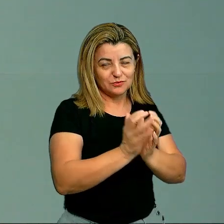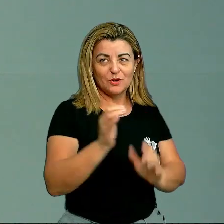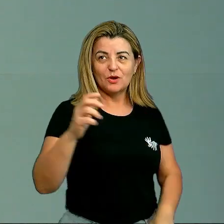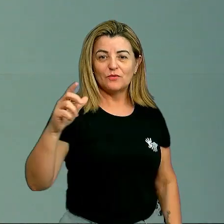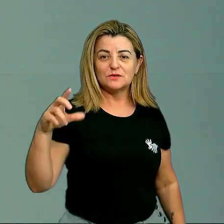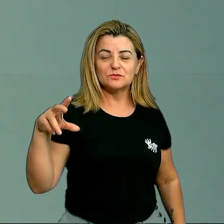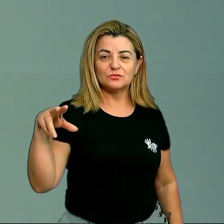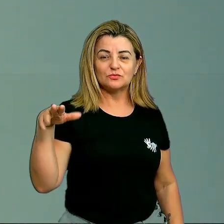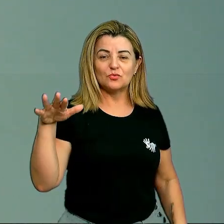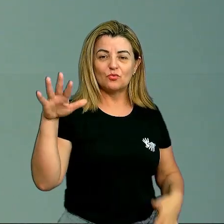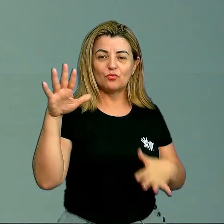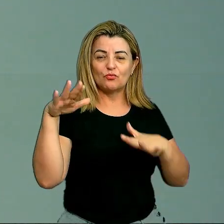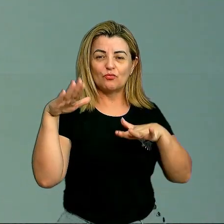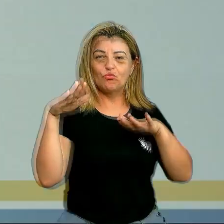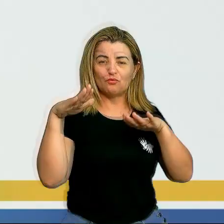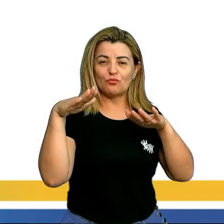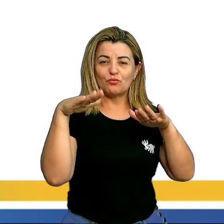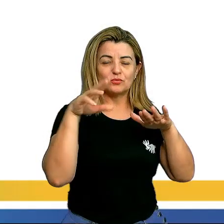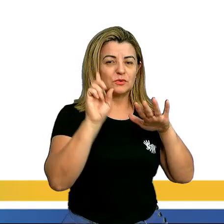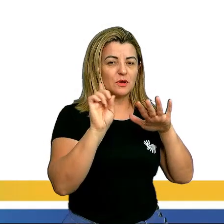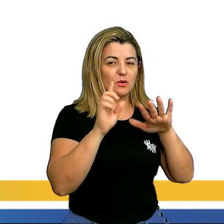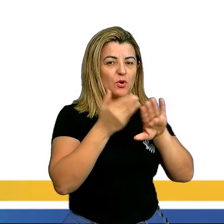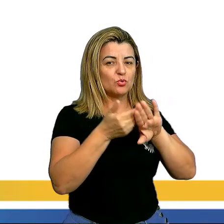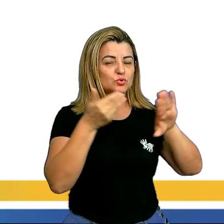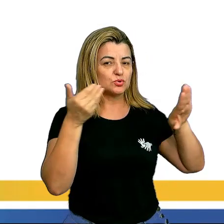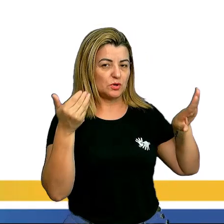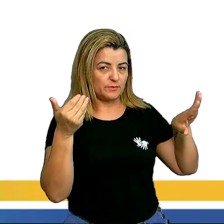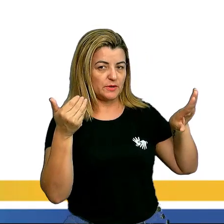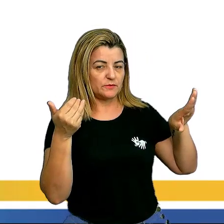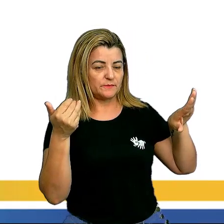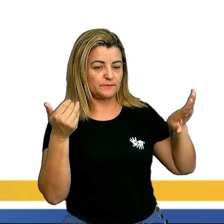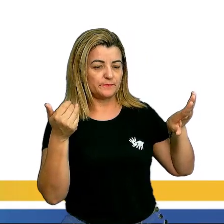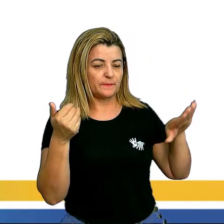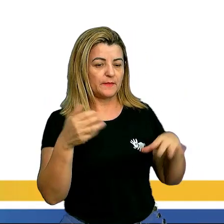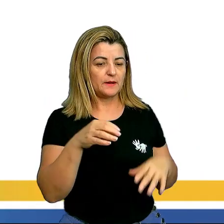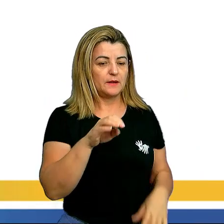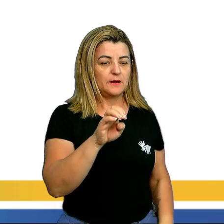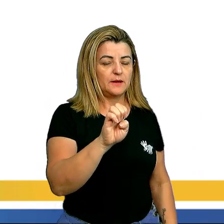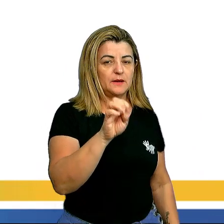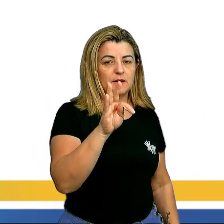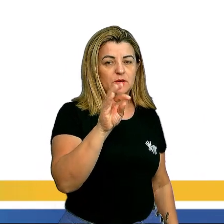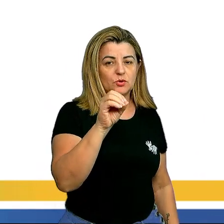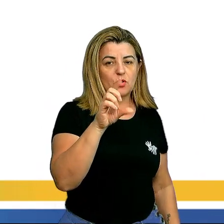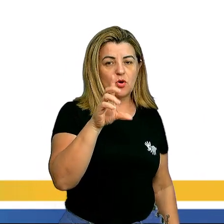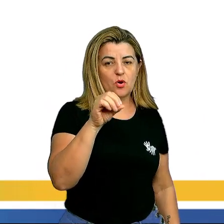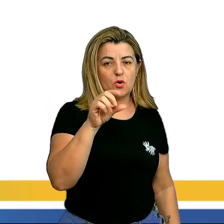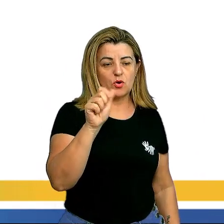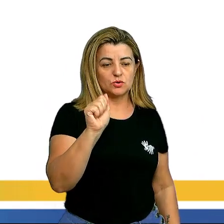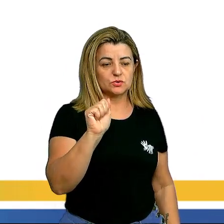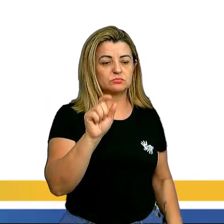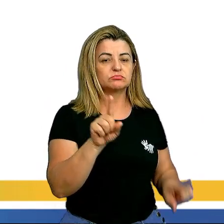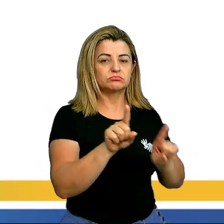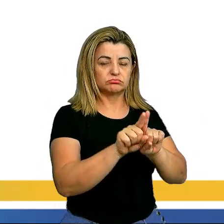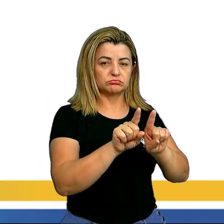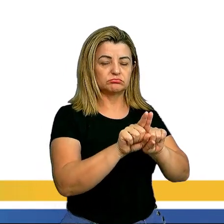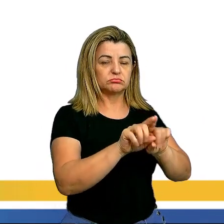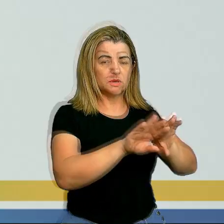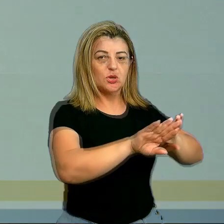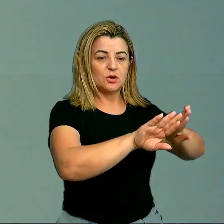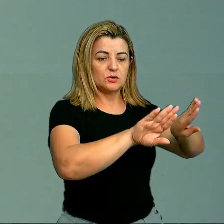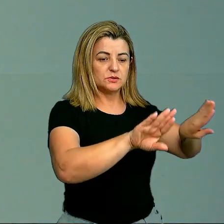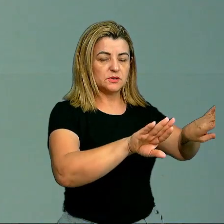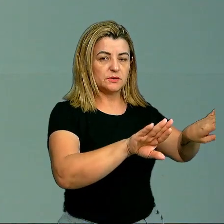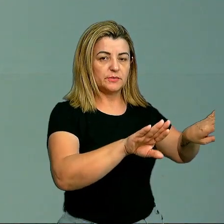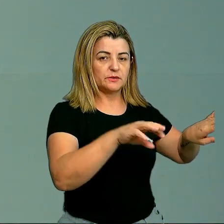Não, tá? Então, isso aí é um isolamento, tá? Entológico. Isolamento mecânico tem muito a ver com os